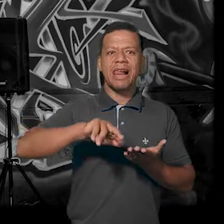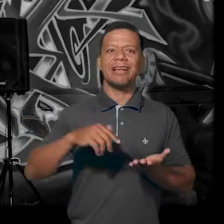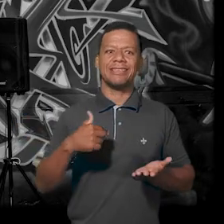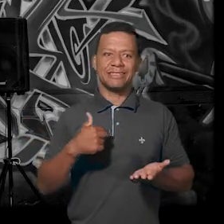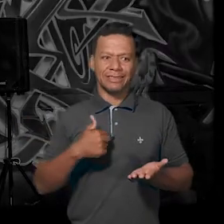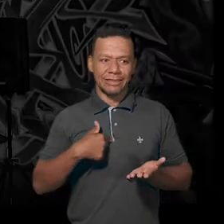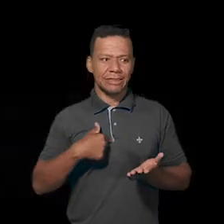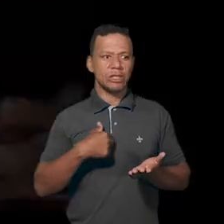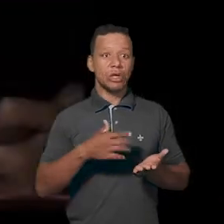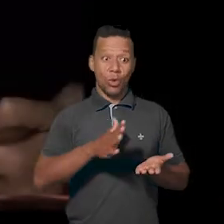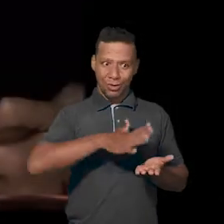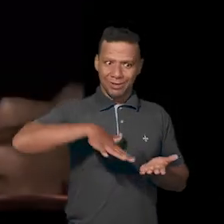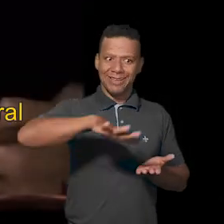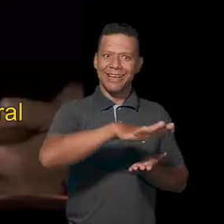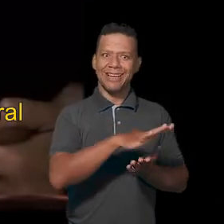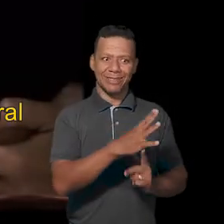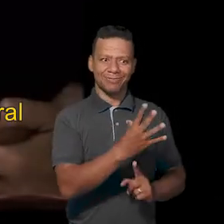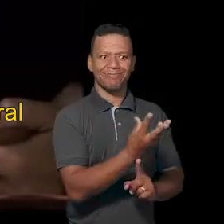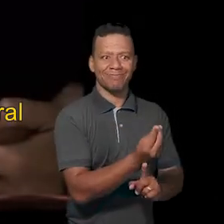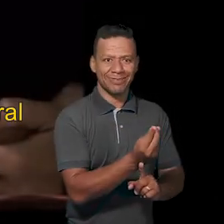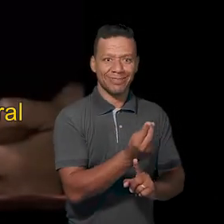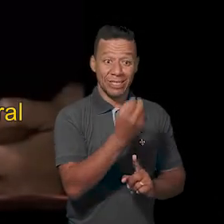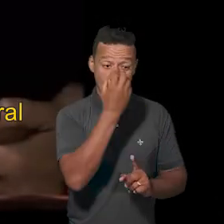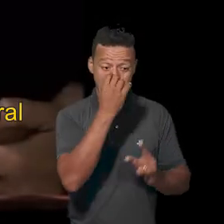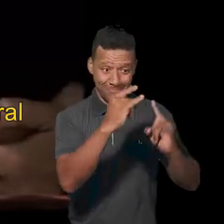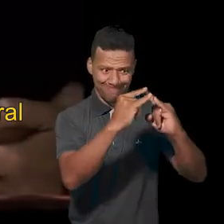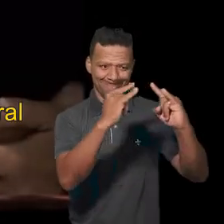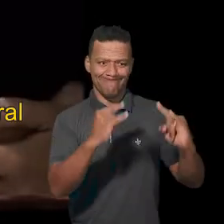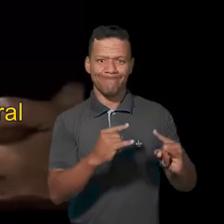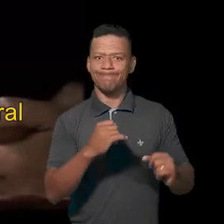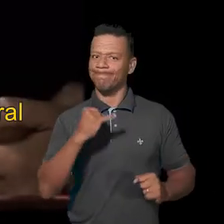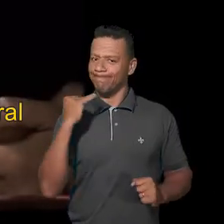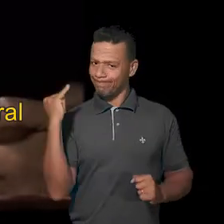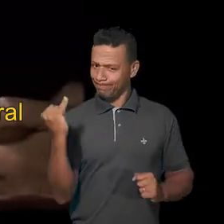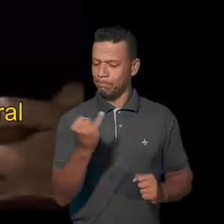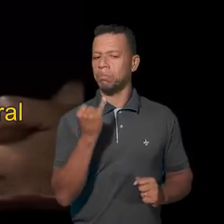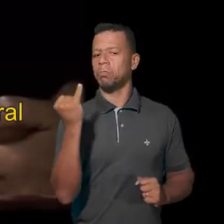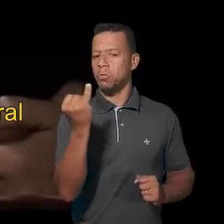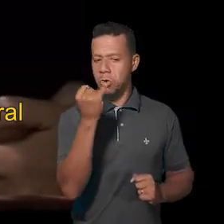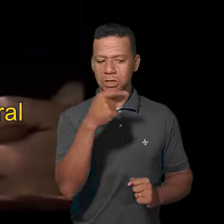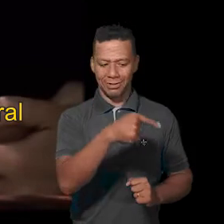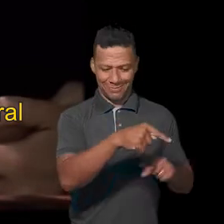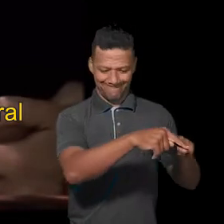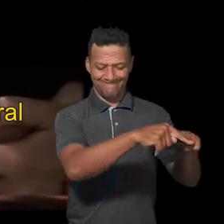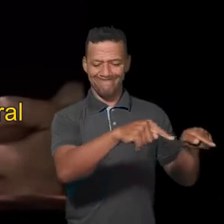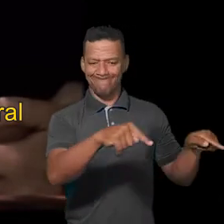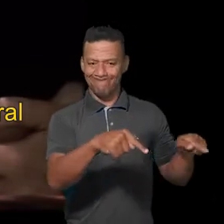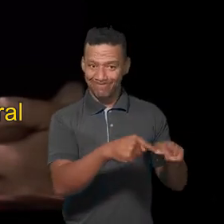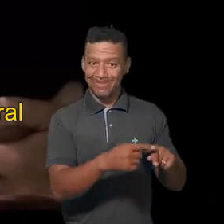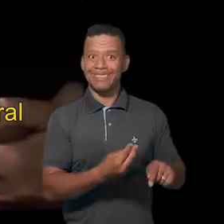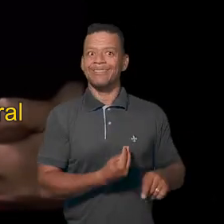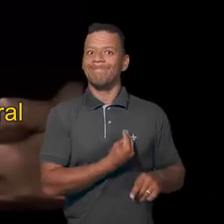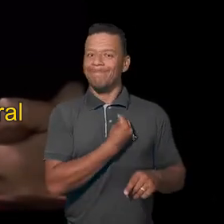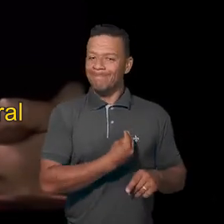de modalidades dentro do circo. Então, foi bem importante ter esse aparelho cultural funcionando de um